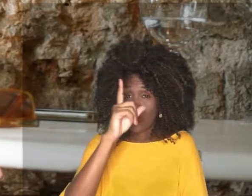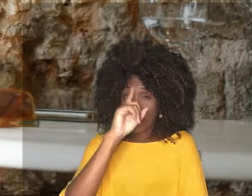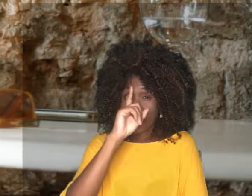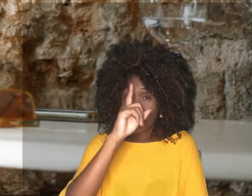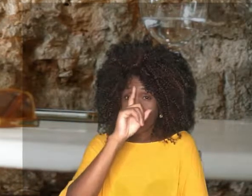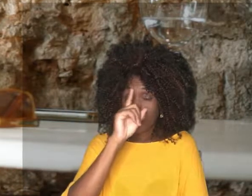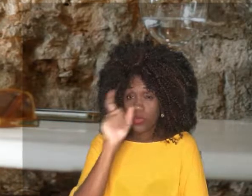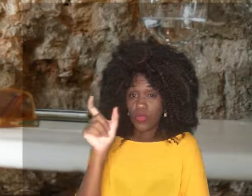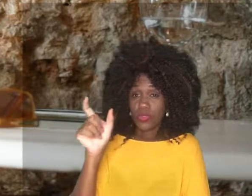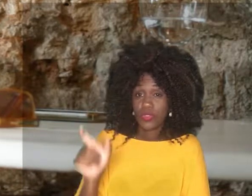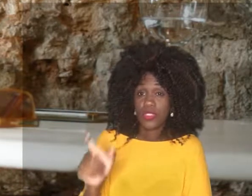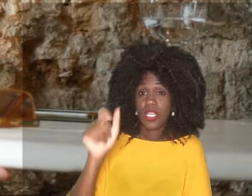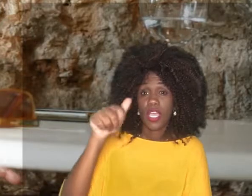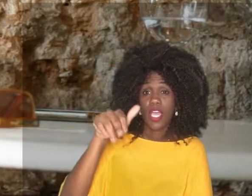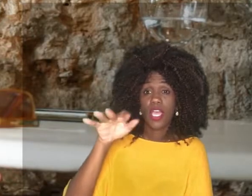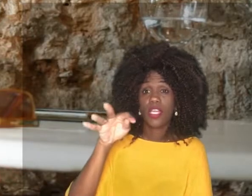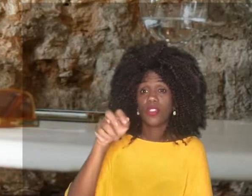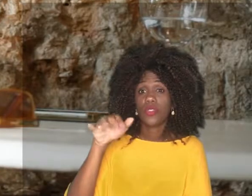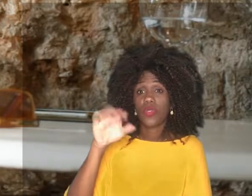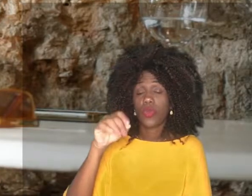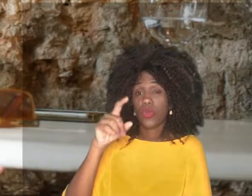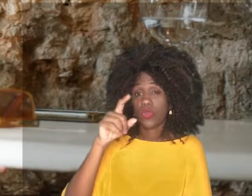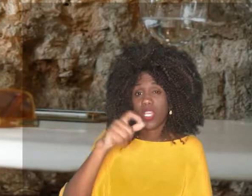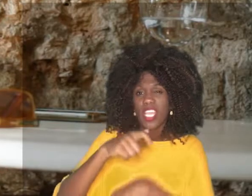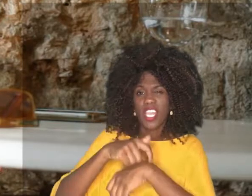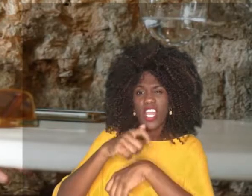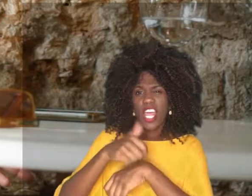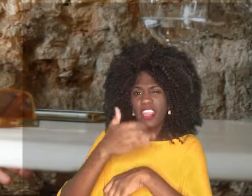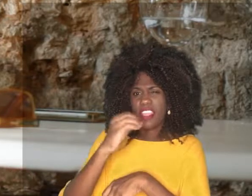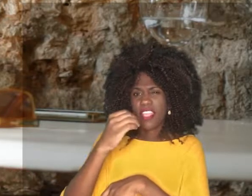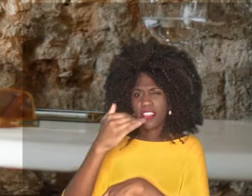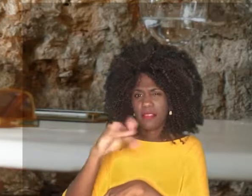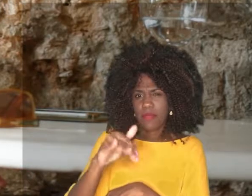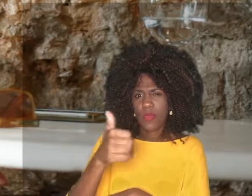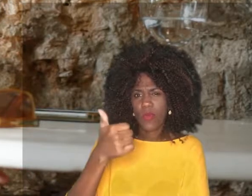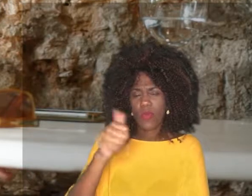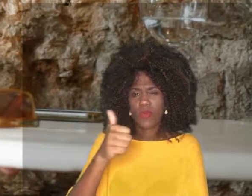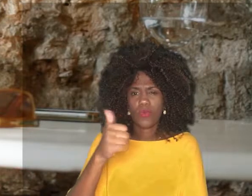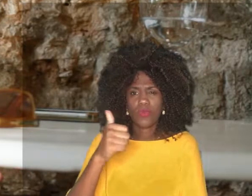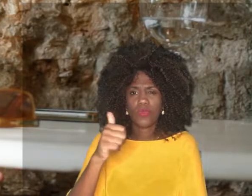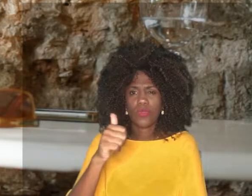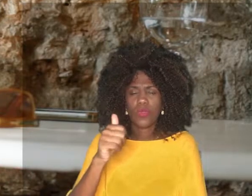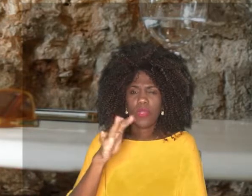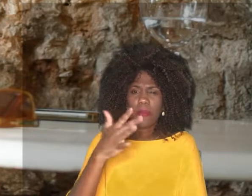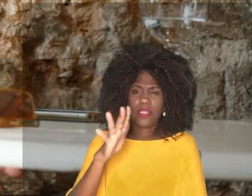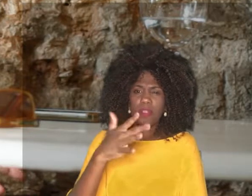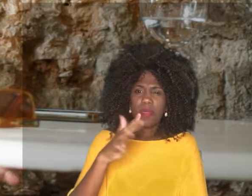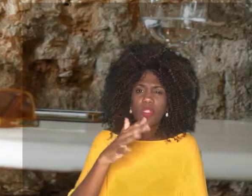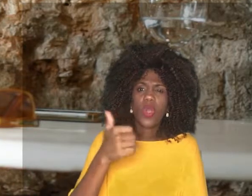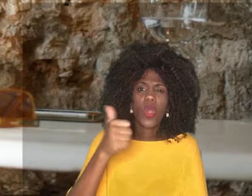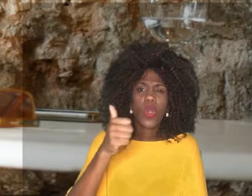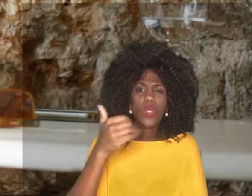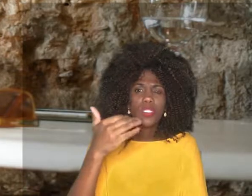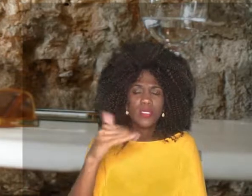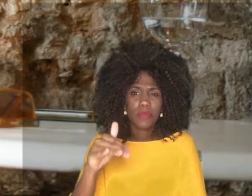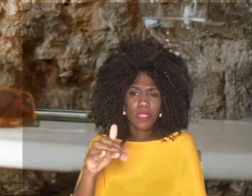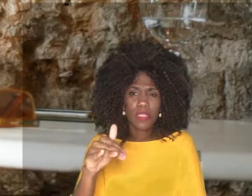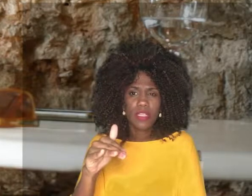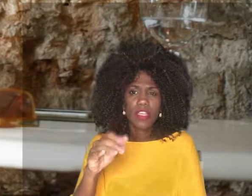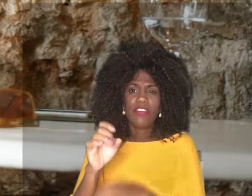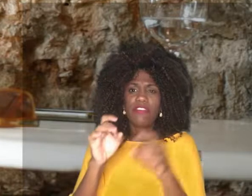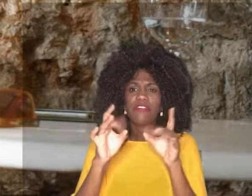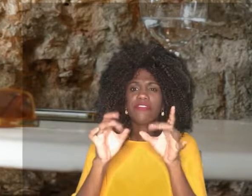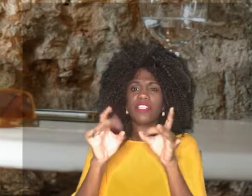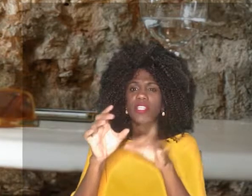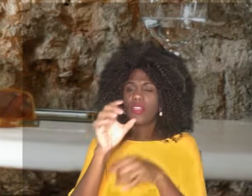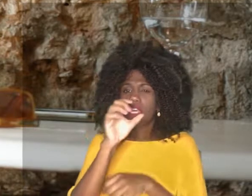os dias passava mais ou menos naquele horário de 10h30, 11 horas, mais tardar 11h30,